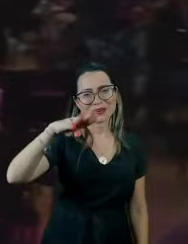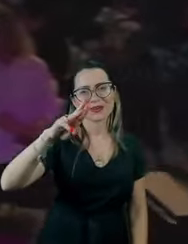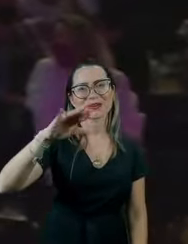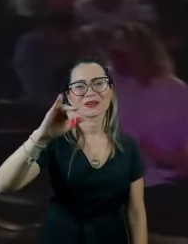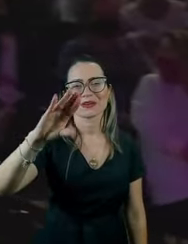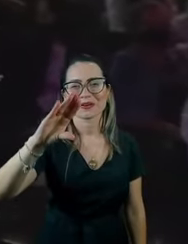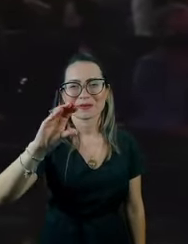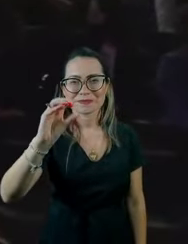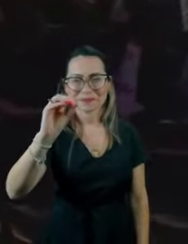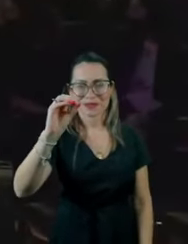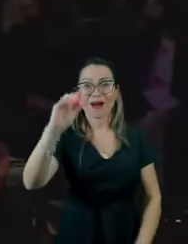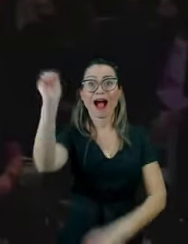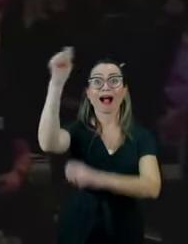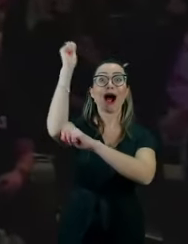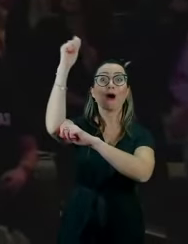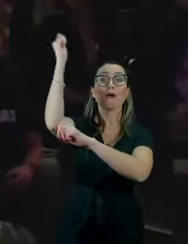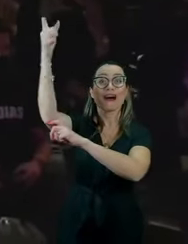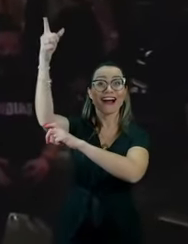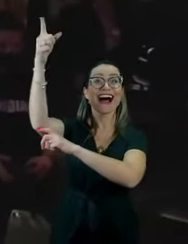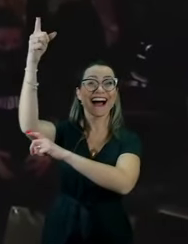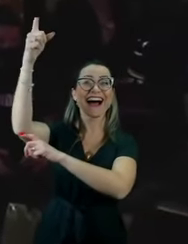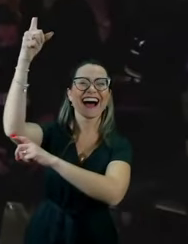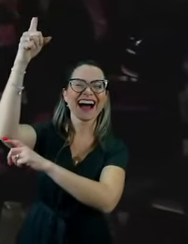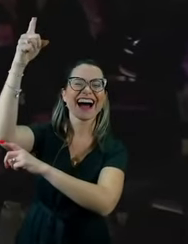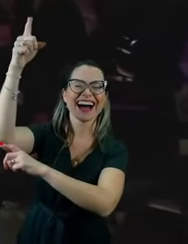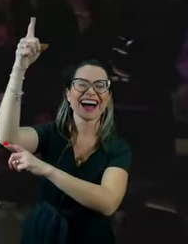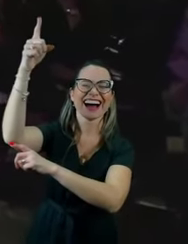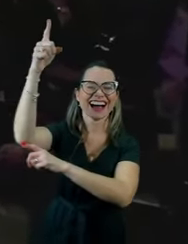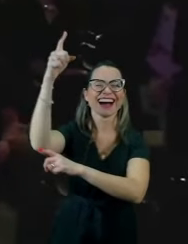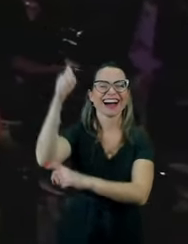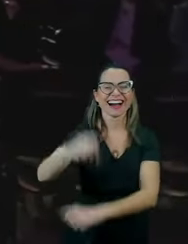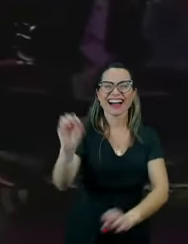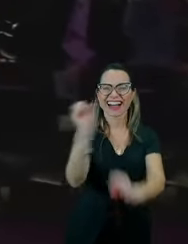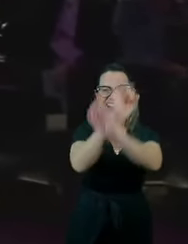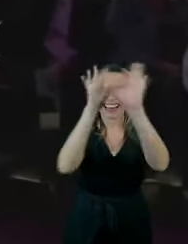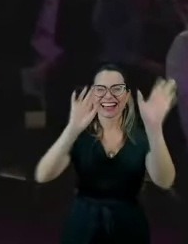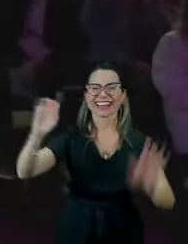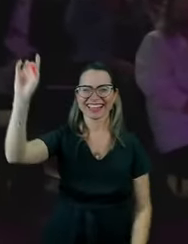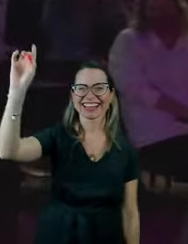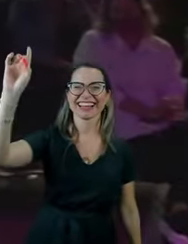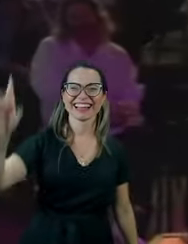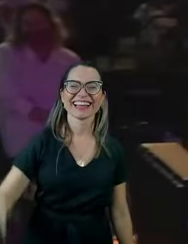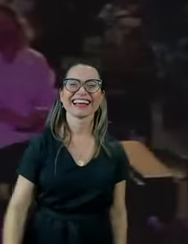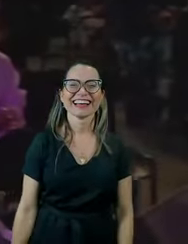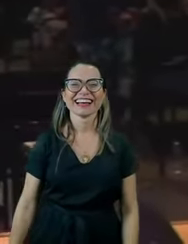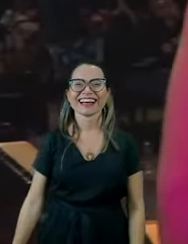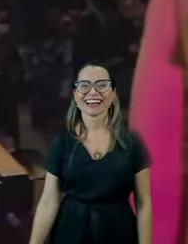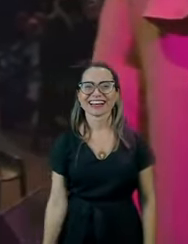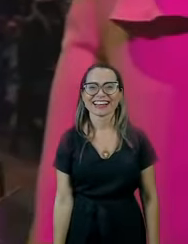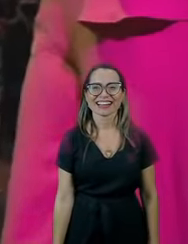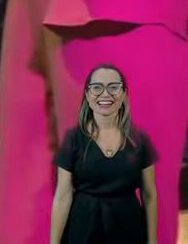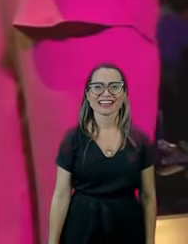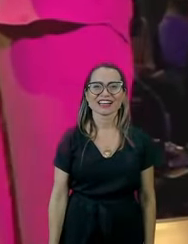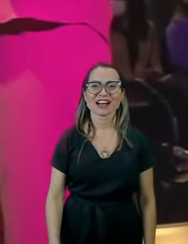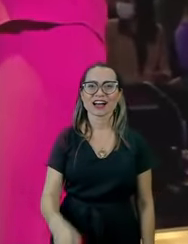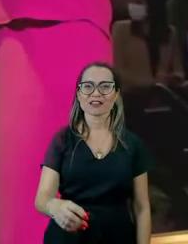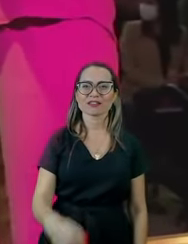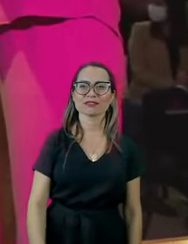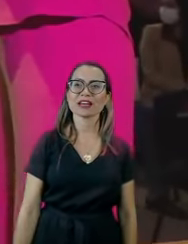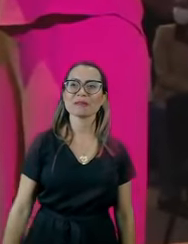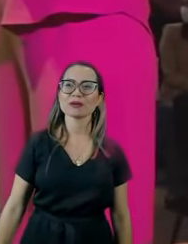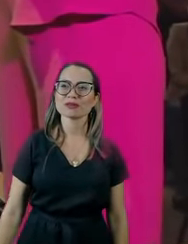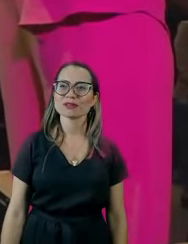As gaúchas, de tudo quanto é lugar. Ô, gente, glória a Deus. Viamão, é isso? Glória a